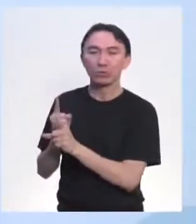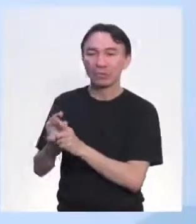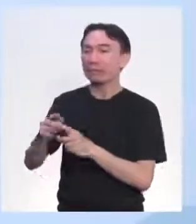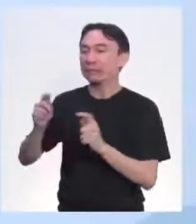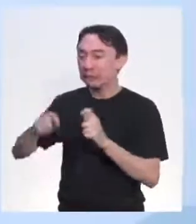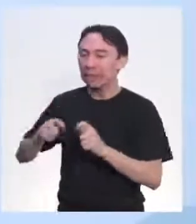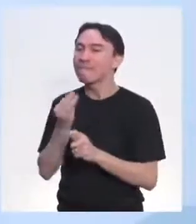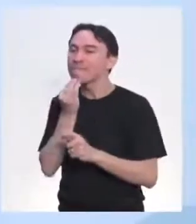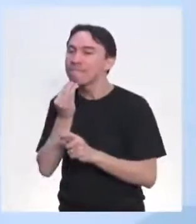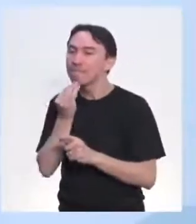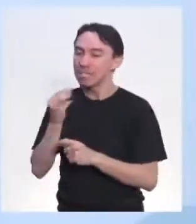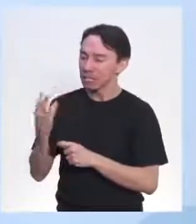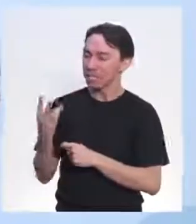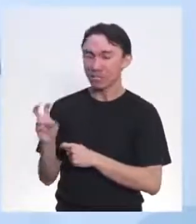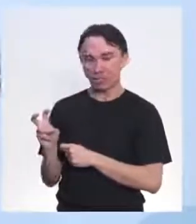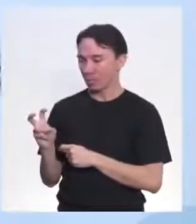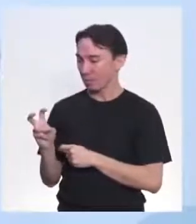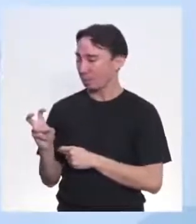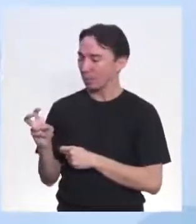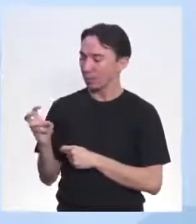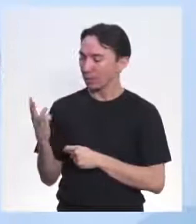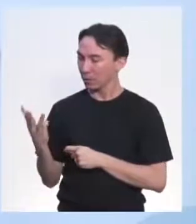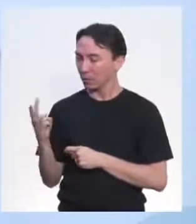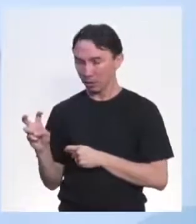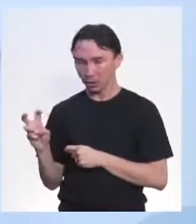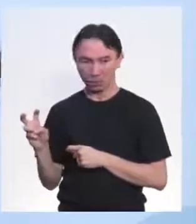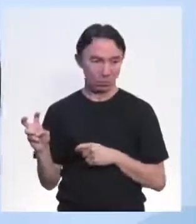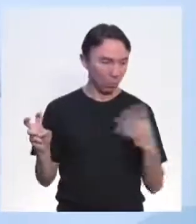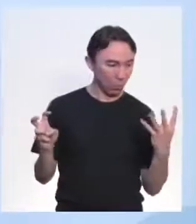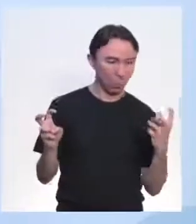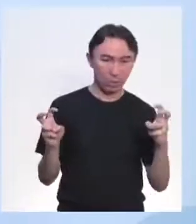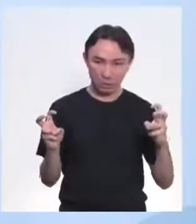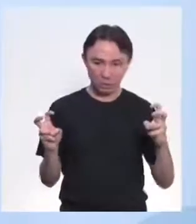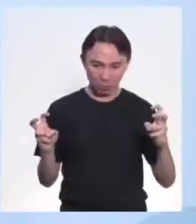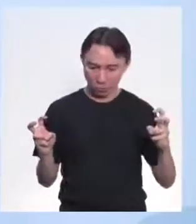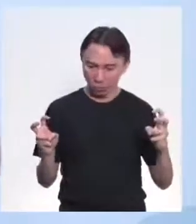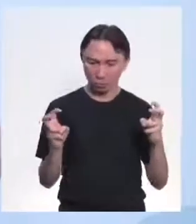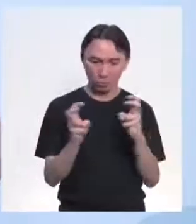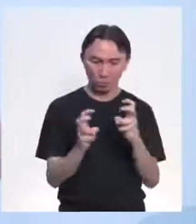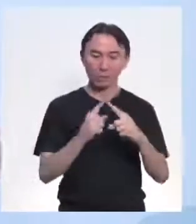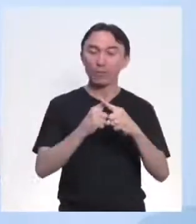jeito? Multiplicando. 45 vezes 35,